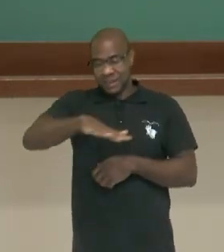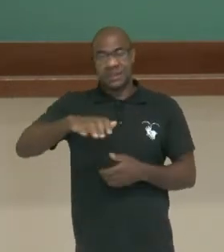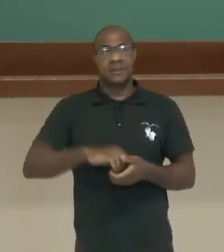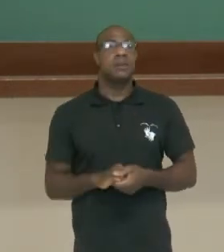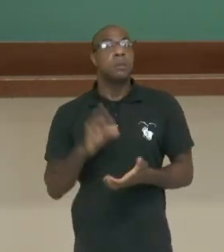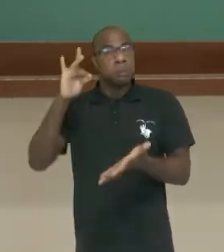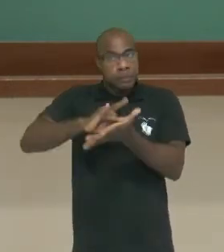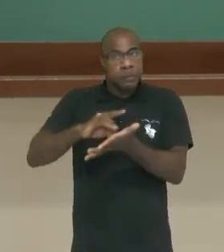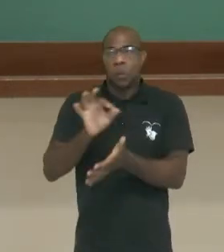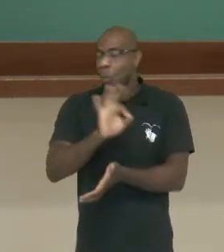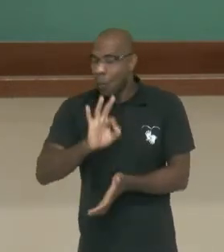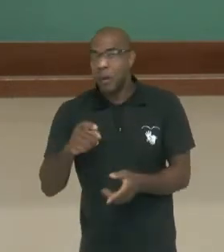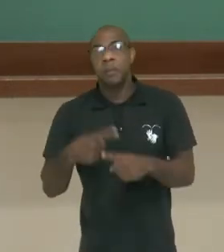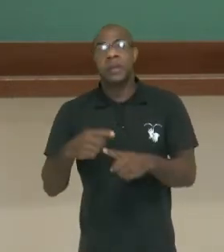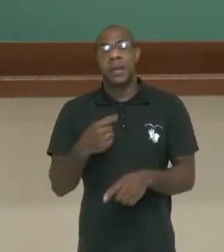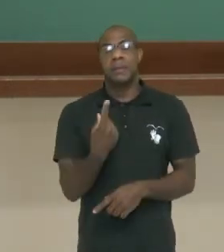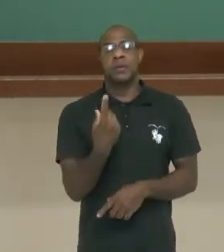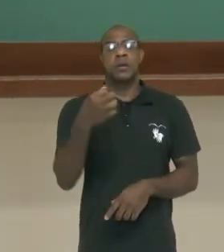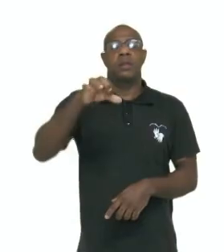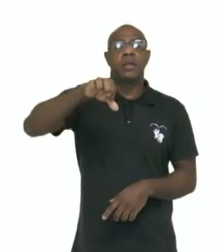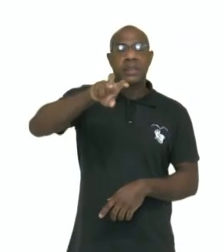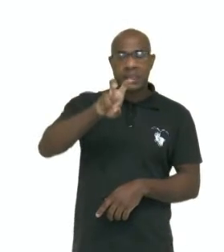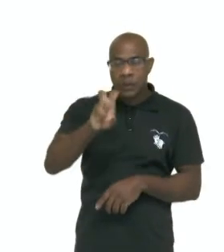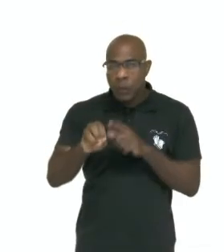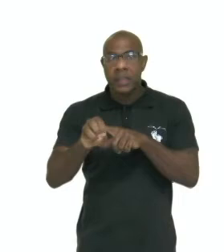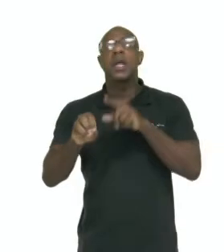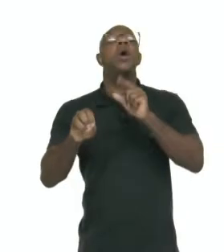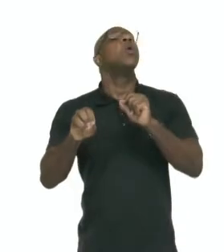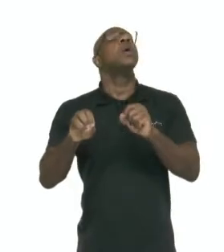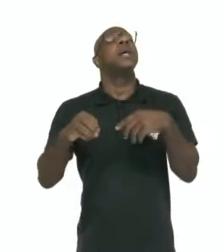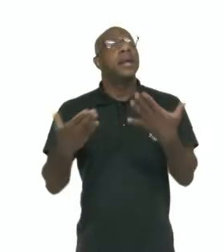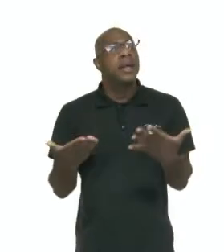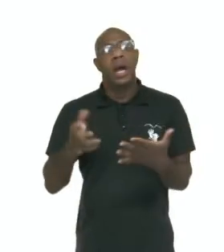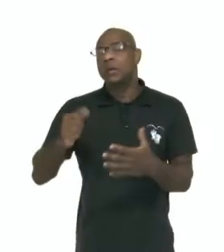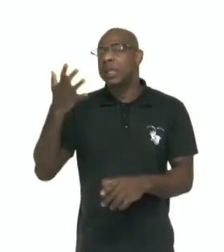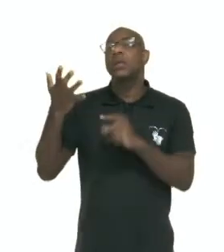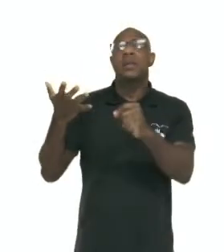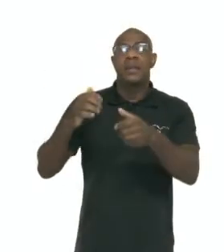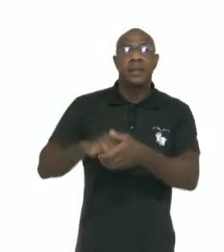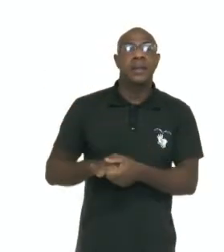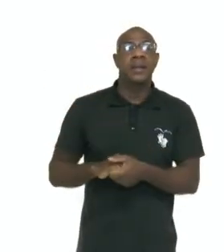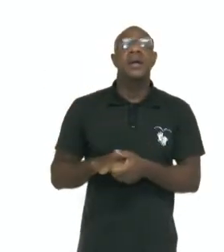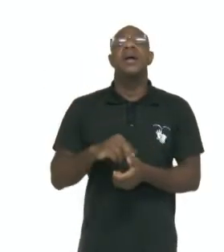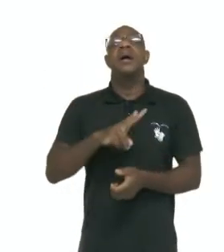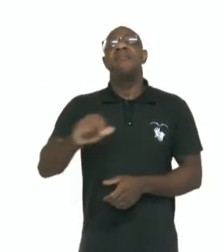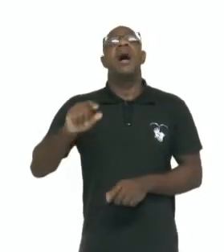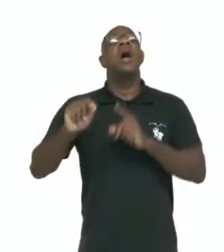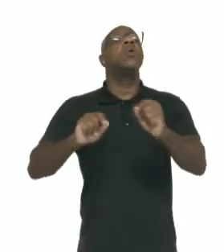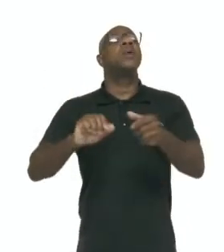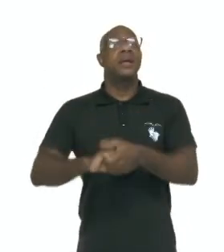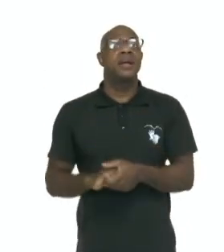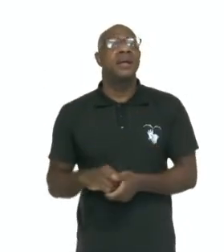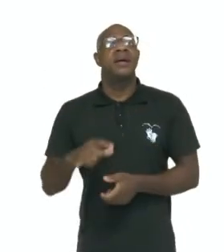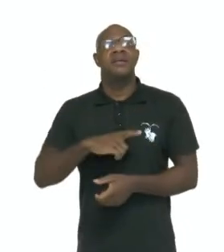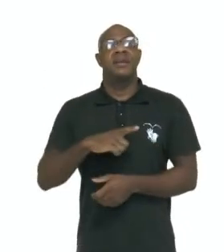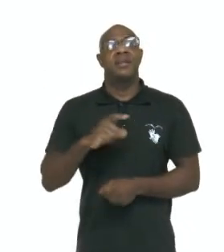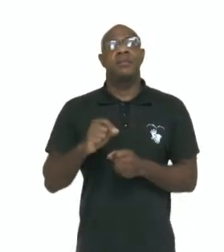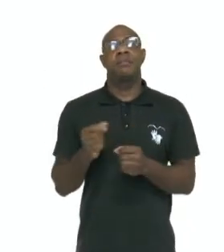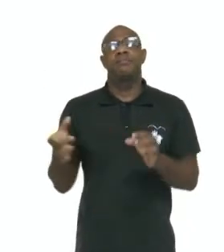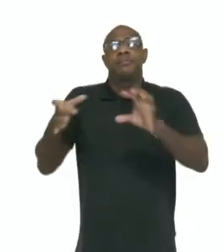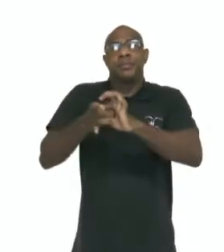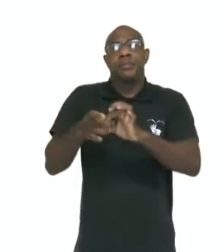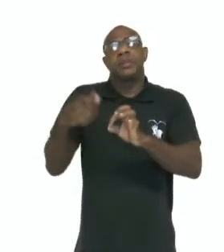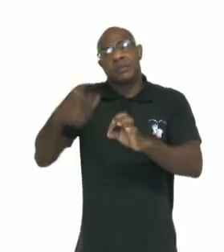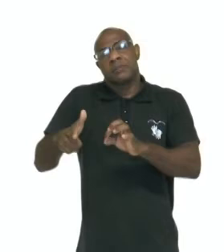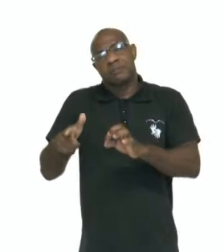concretiza porque em 1950, apesar desse intervalo parecer grande, mas não é, vai então ser anexado